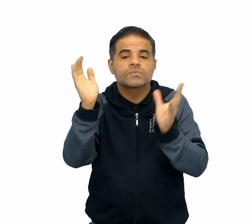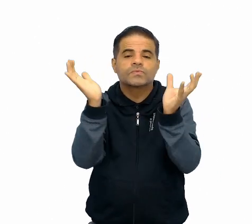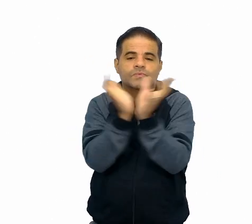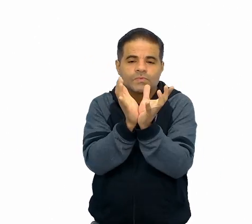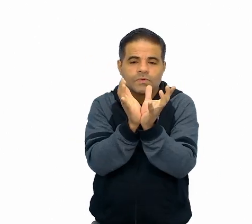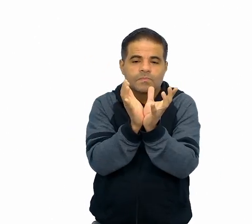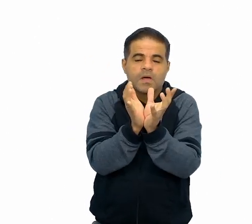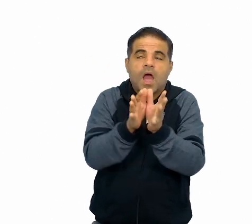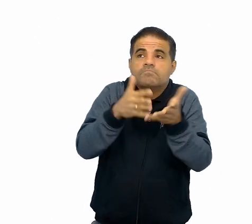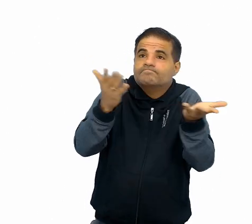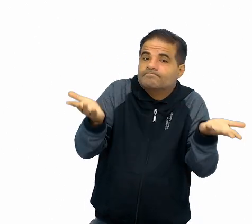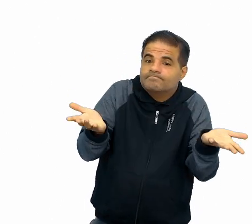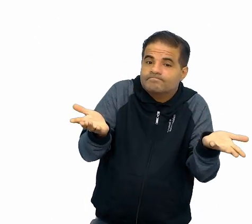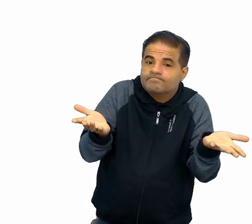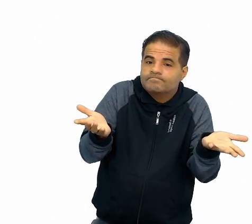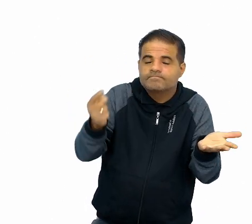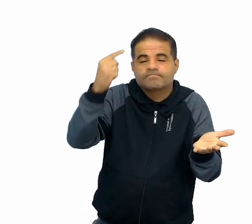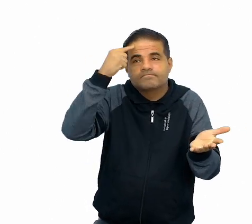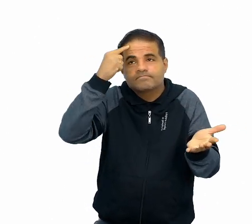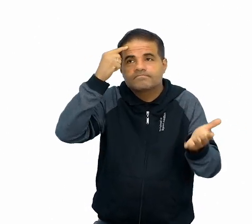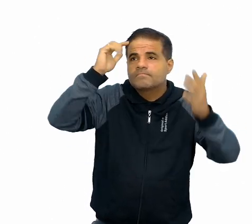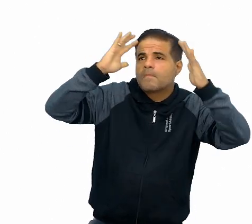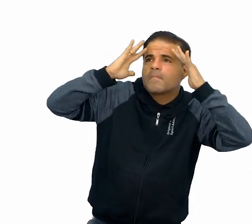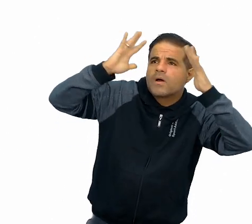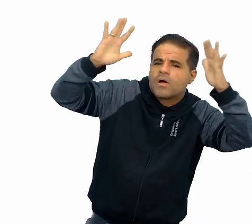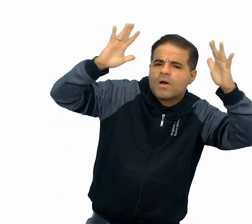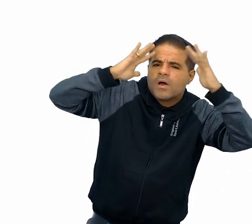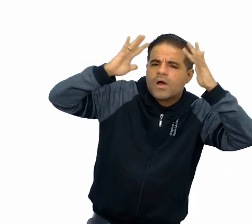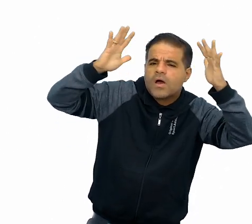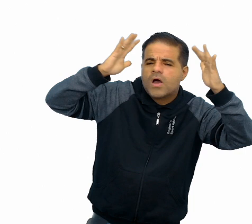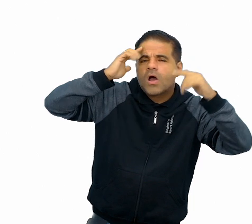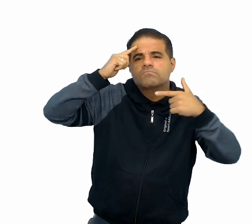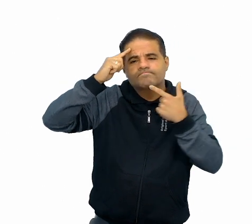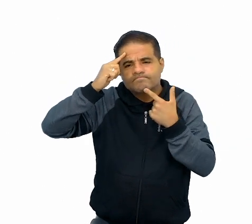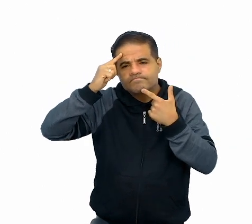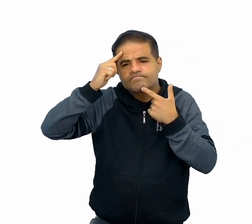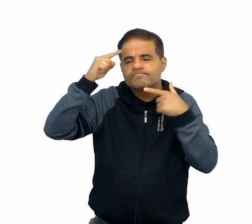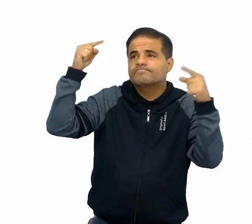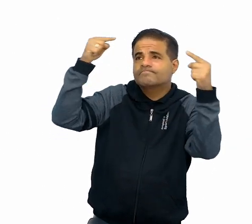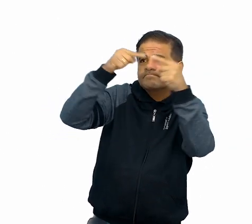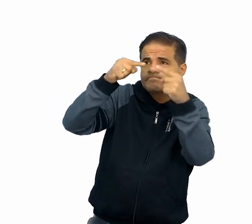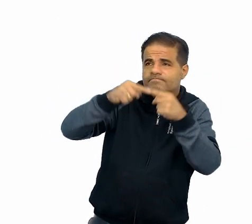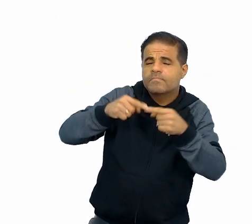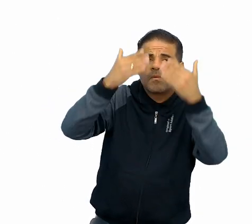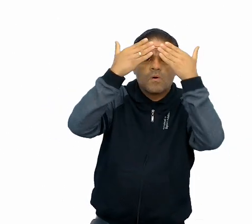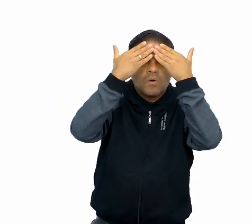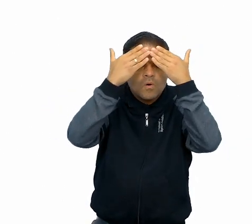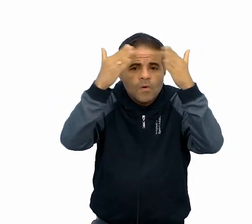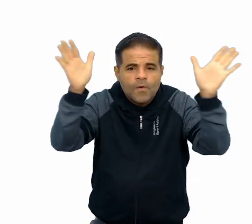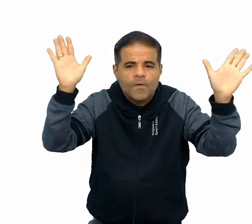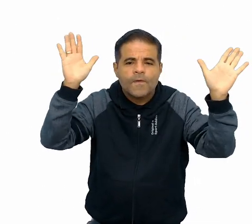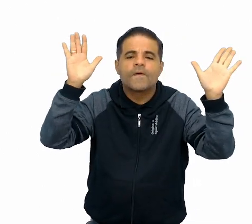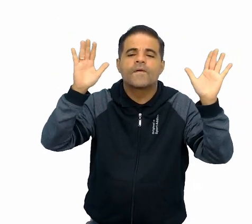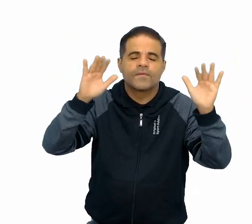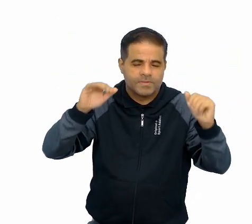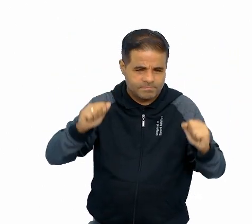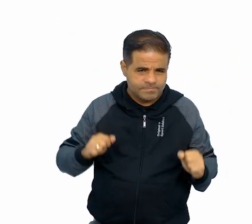talvez vocês pensem em situações que façam ainda mais sentido, né, e ampliem aí